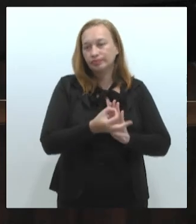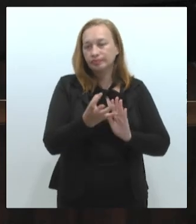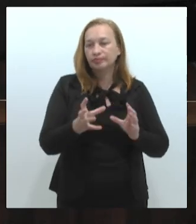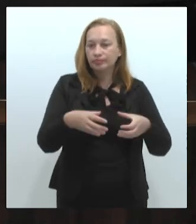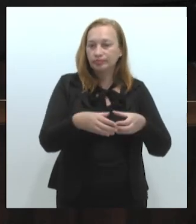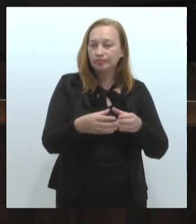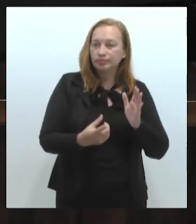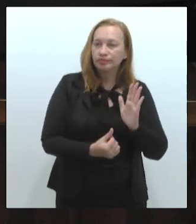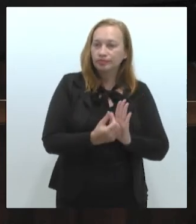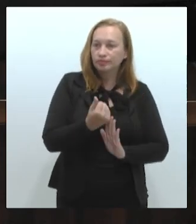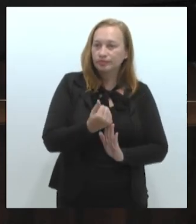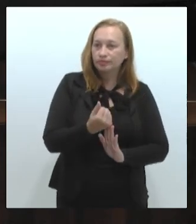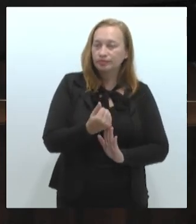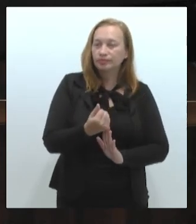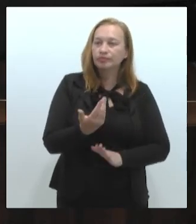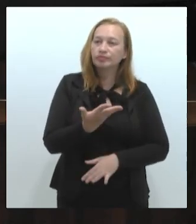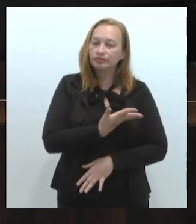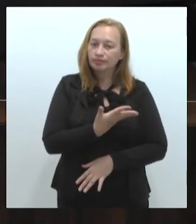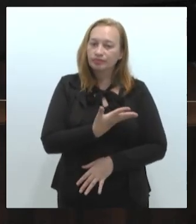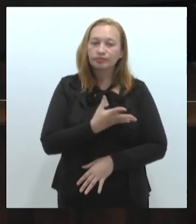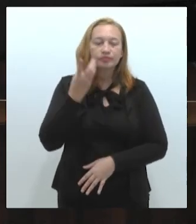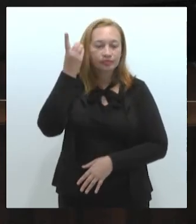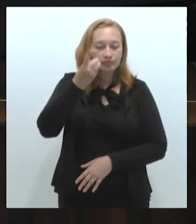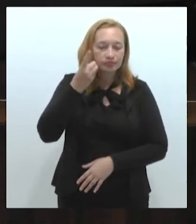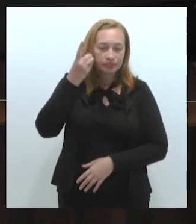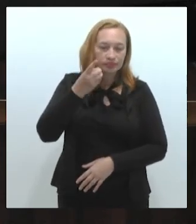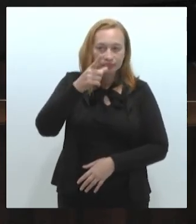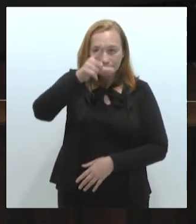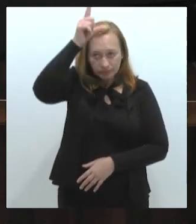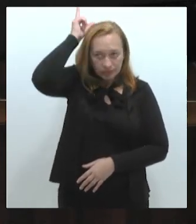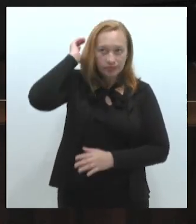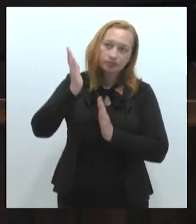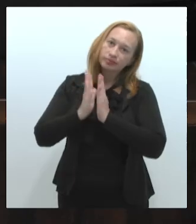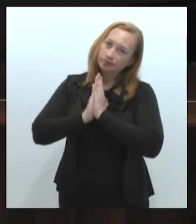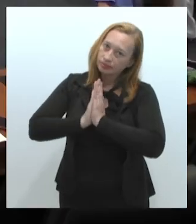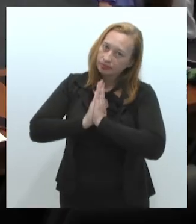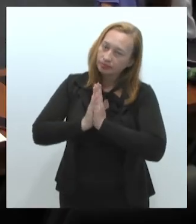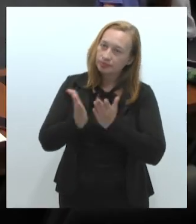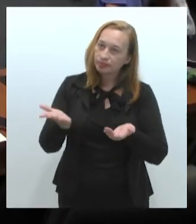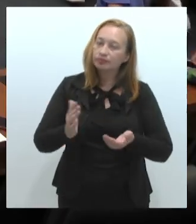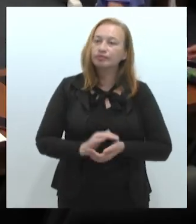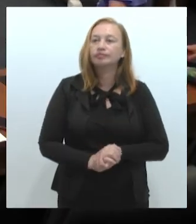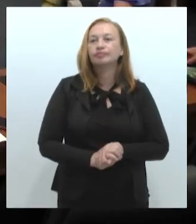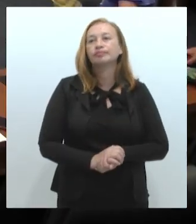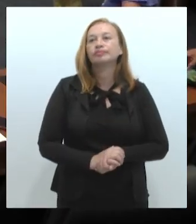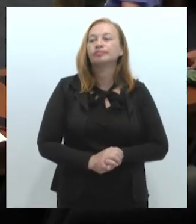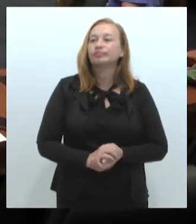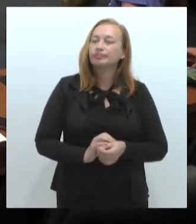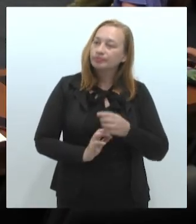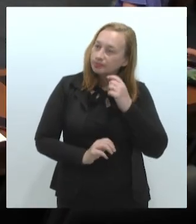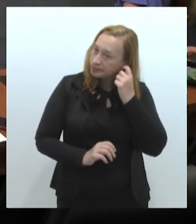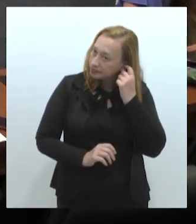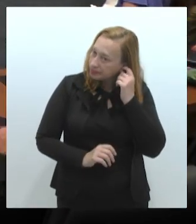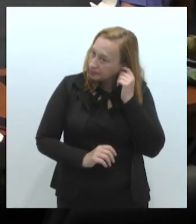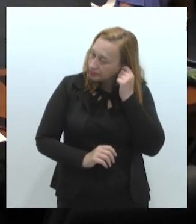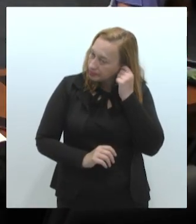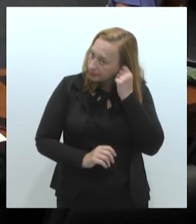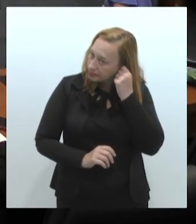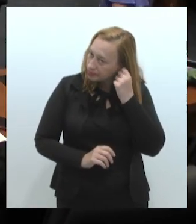Comissão de Orçamento, meu querido amigo deputado Luiz Paulo, por favor, me conceda a